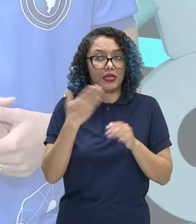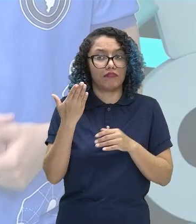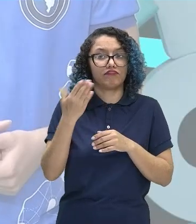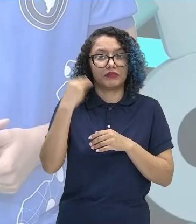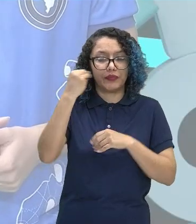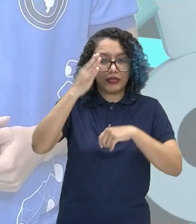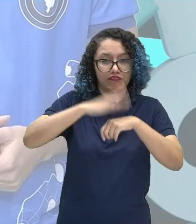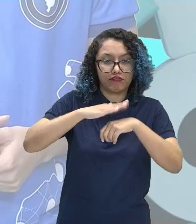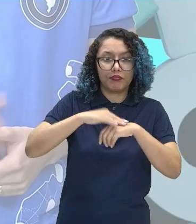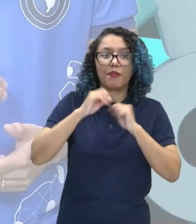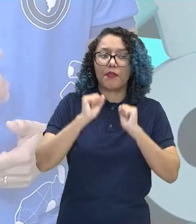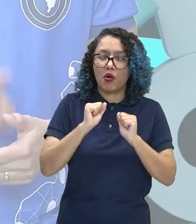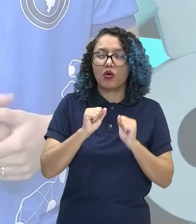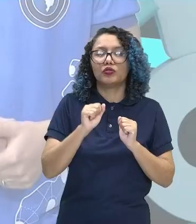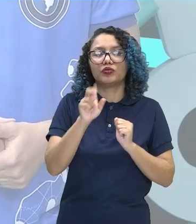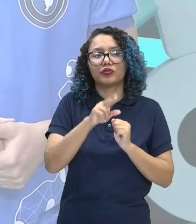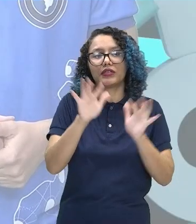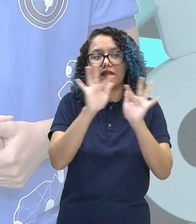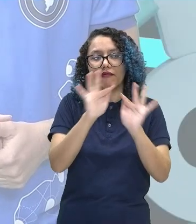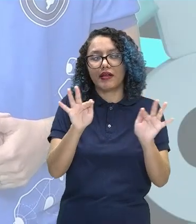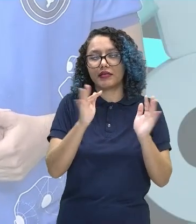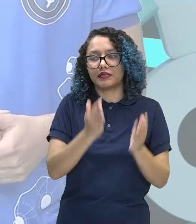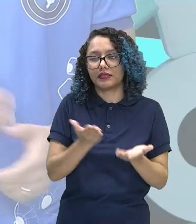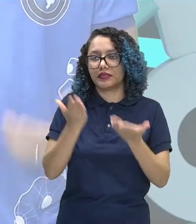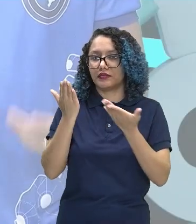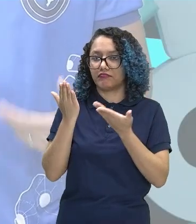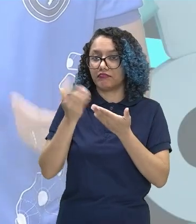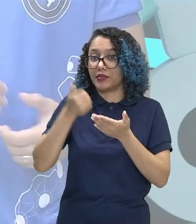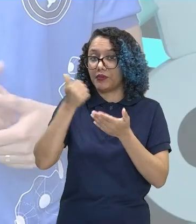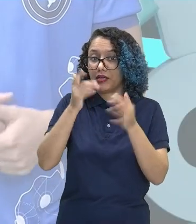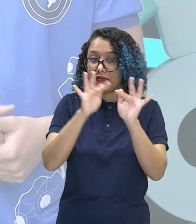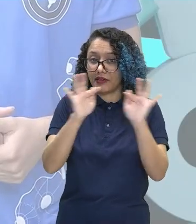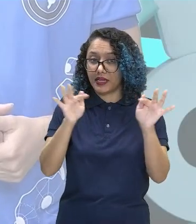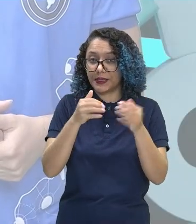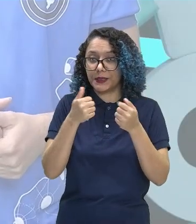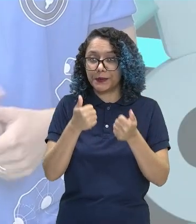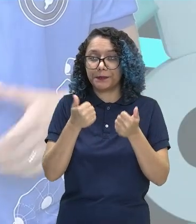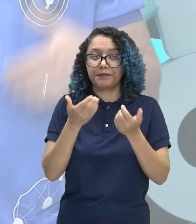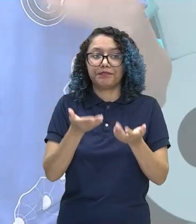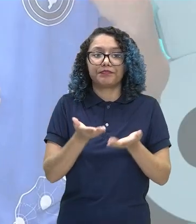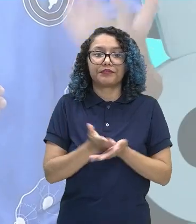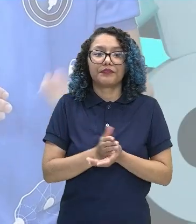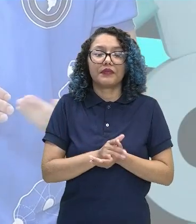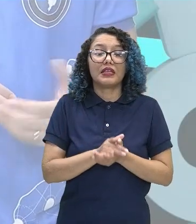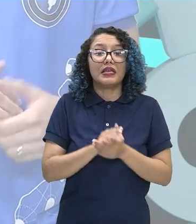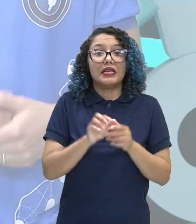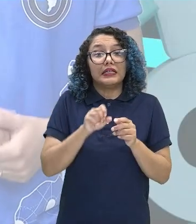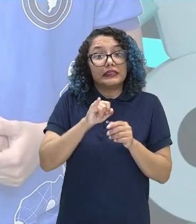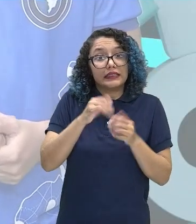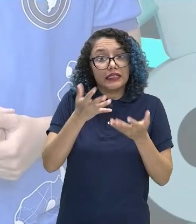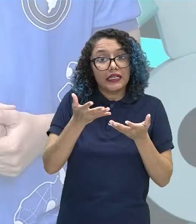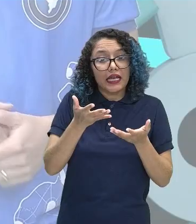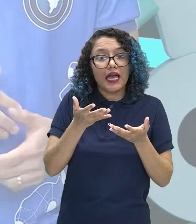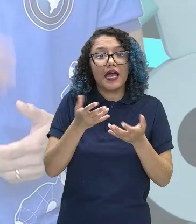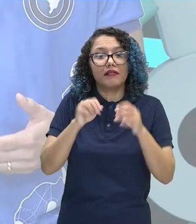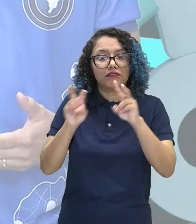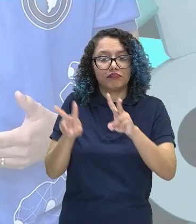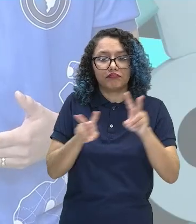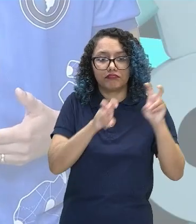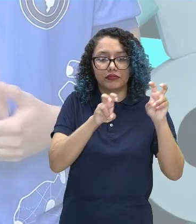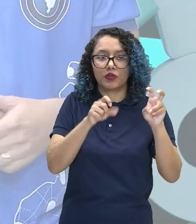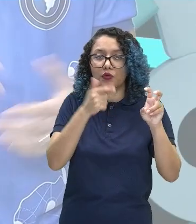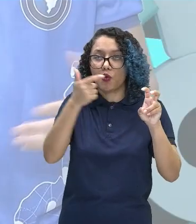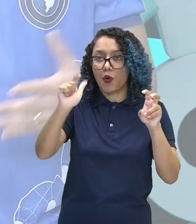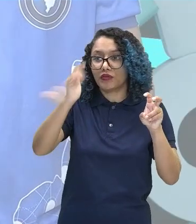from experience. From experience. Então, se eu quiser citar uma outra pessoa, se eu quiser citar